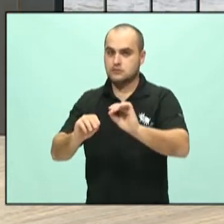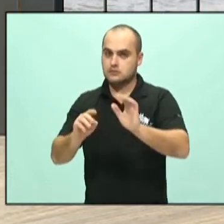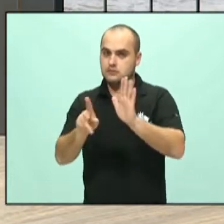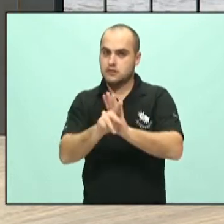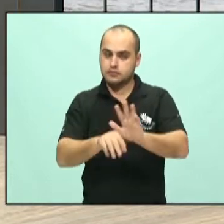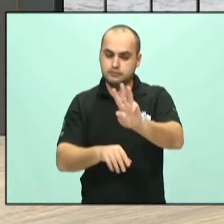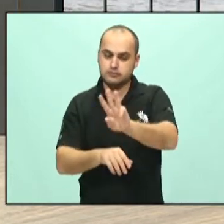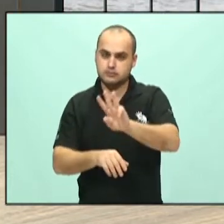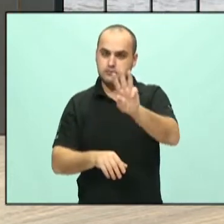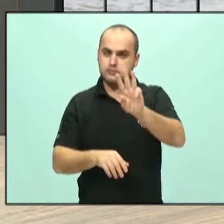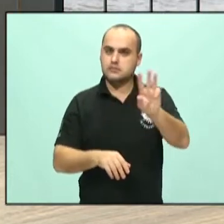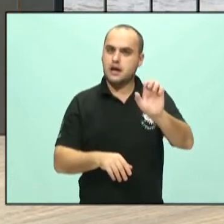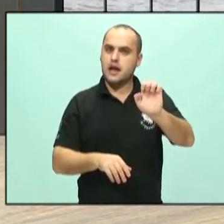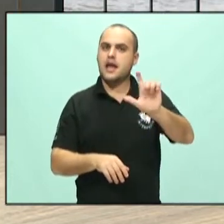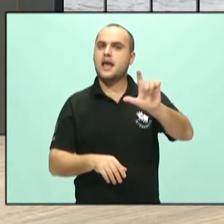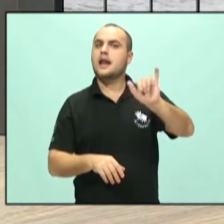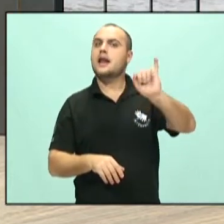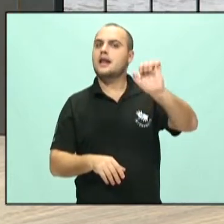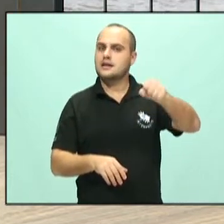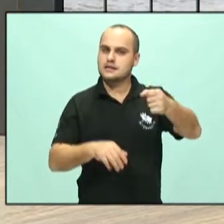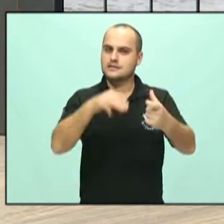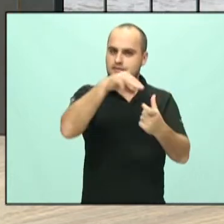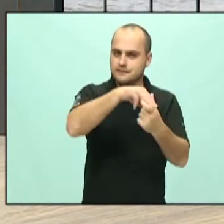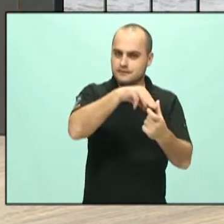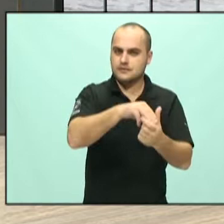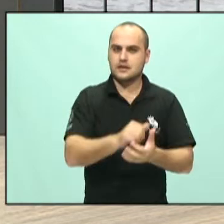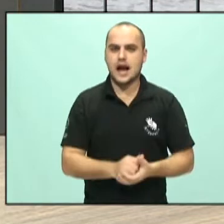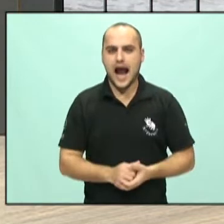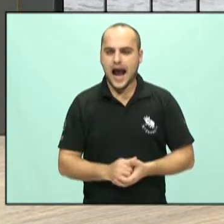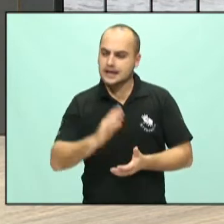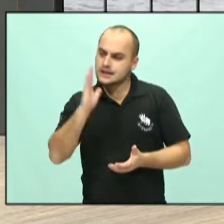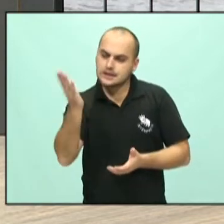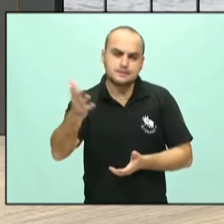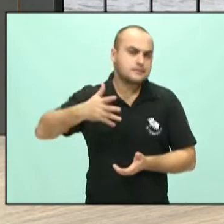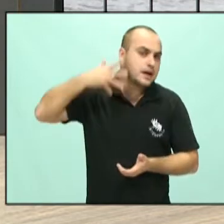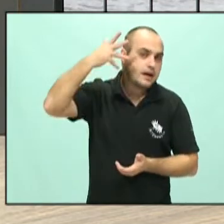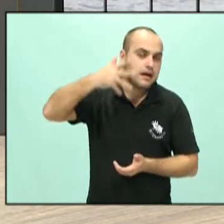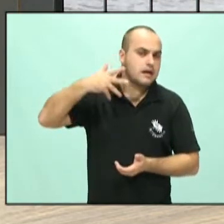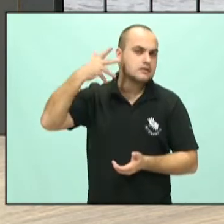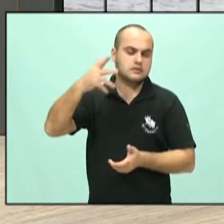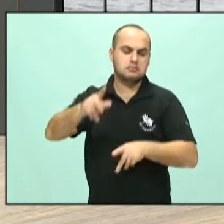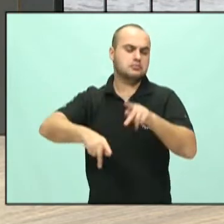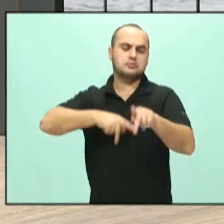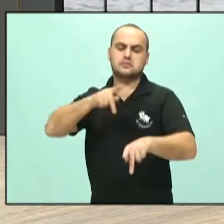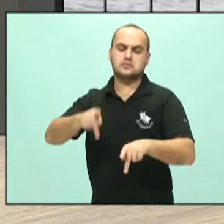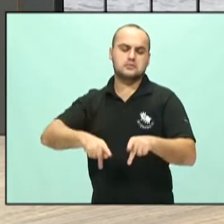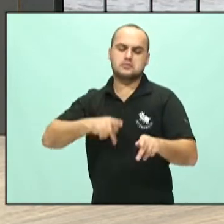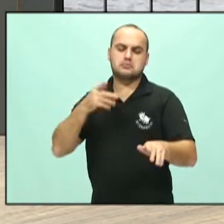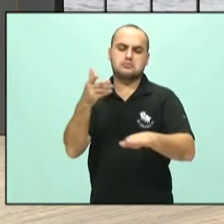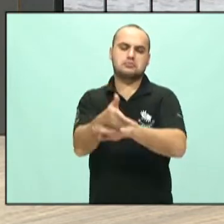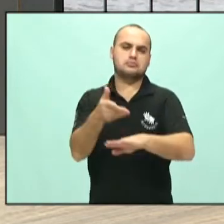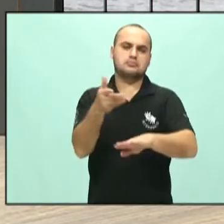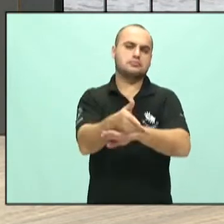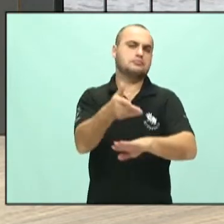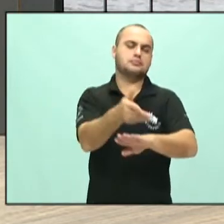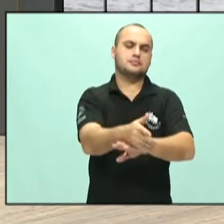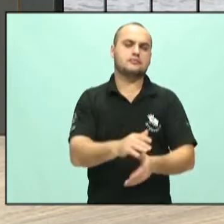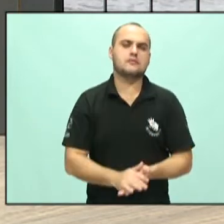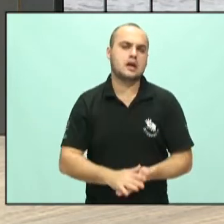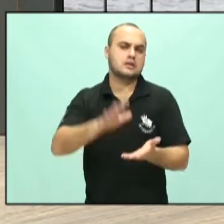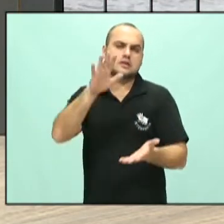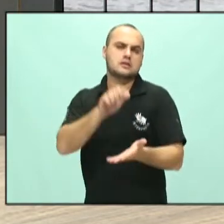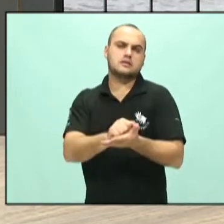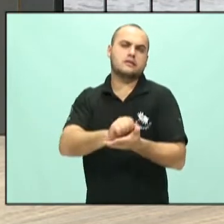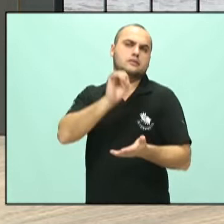Univali. E, mas a questão das palestras, assim, elas são abertas ao público, né? A inscrição é mais para validar, se alguém quiser validar essa questão